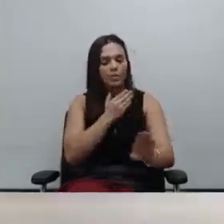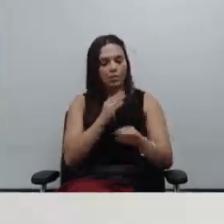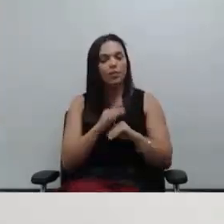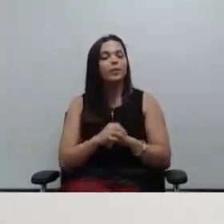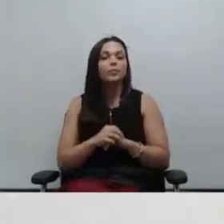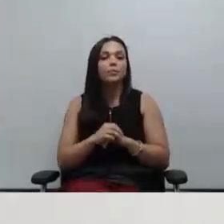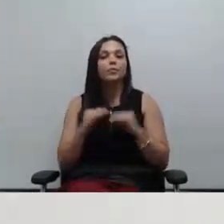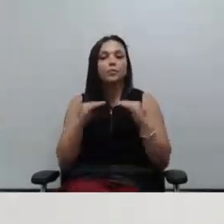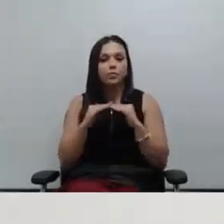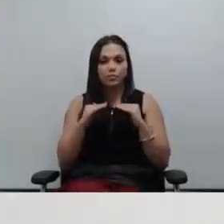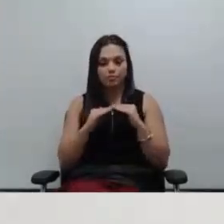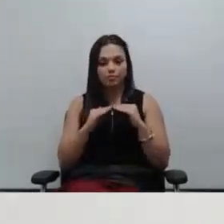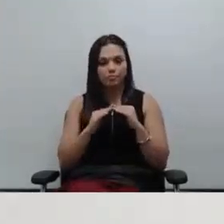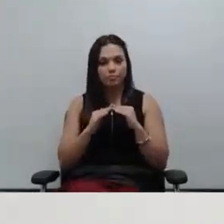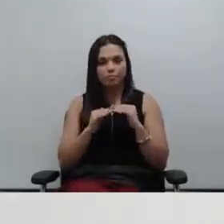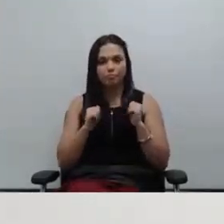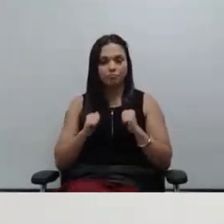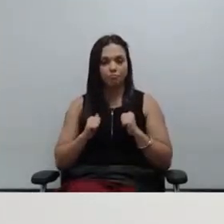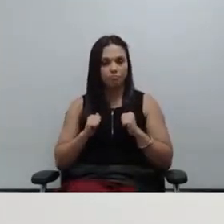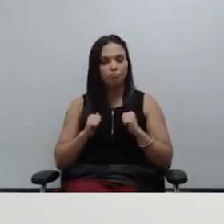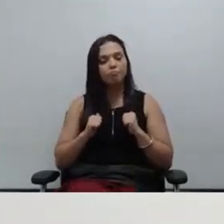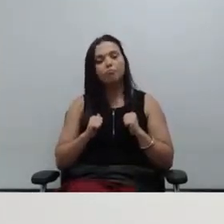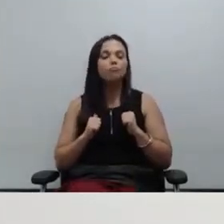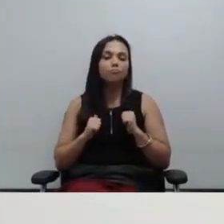Aqueles que concordam permaneçam como estão?